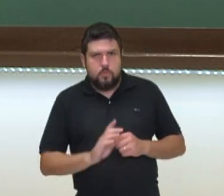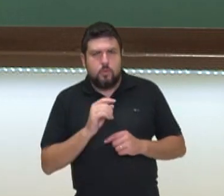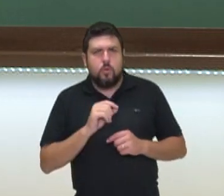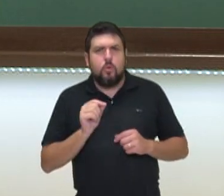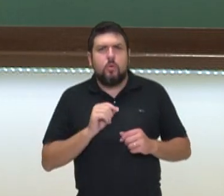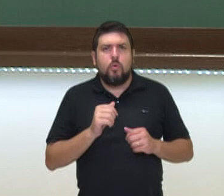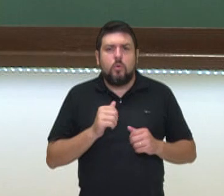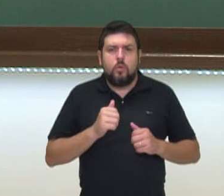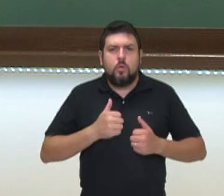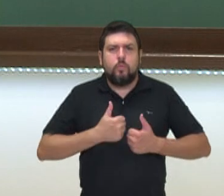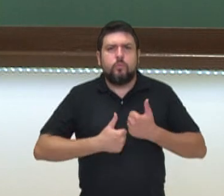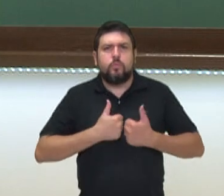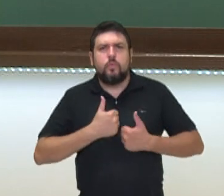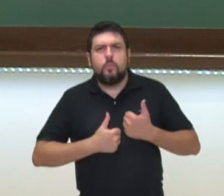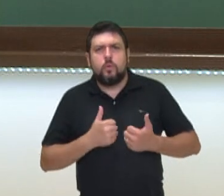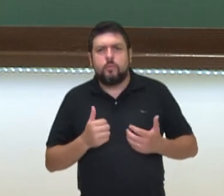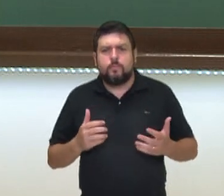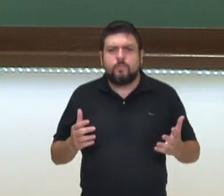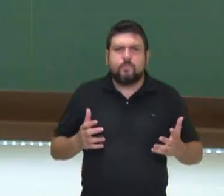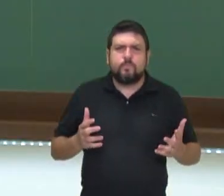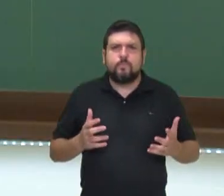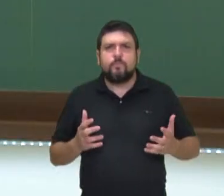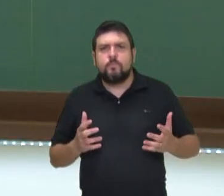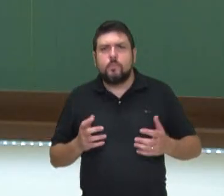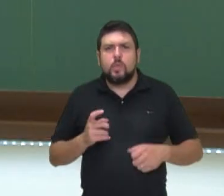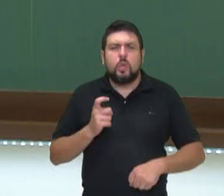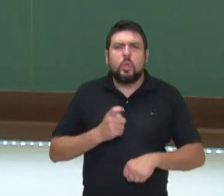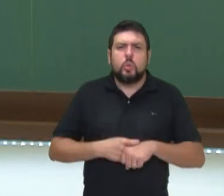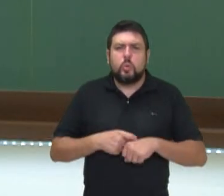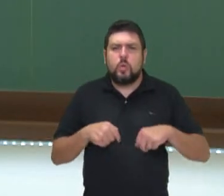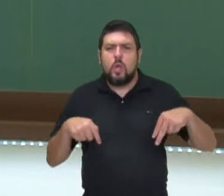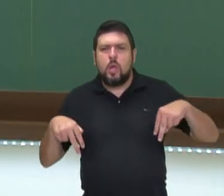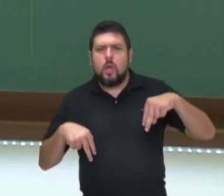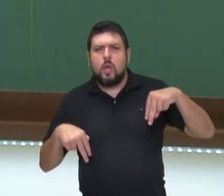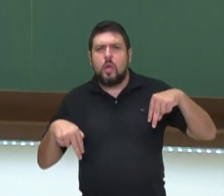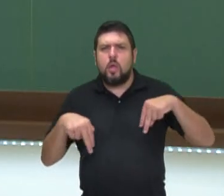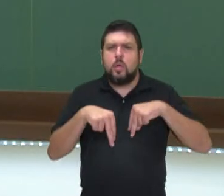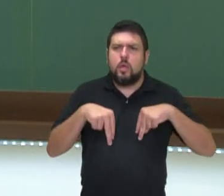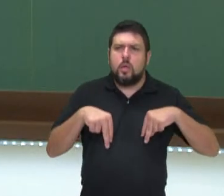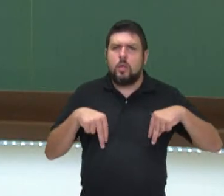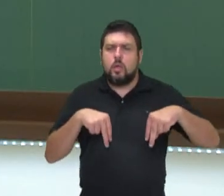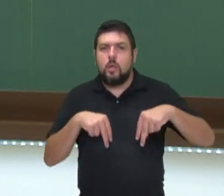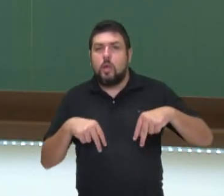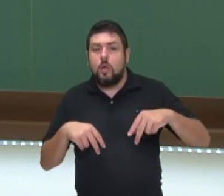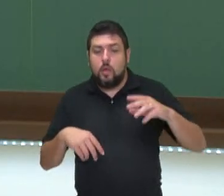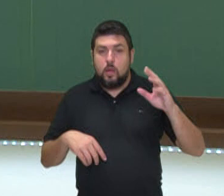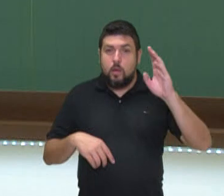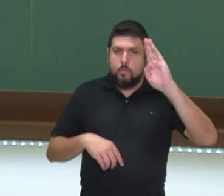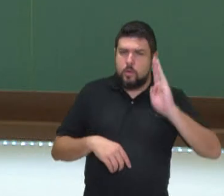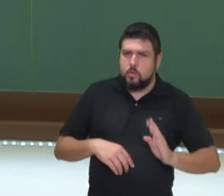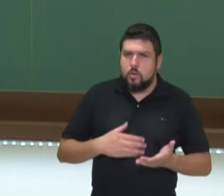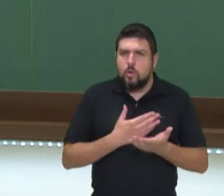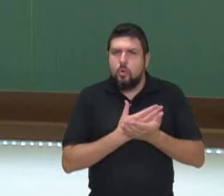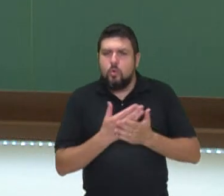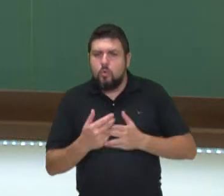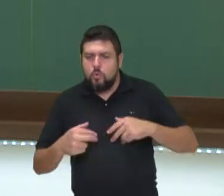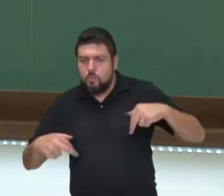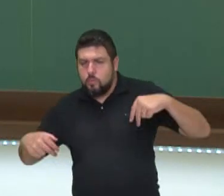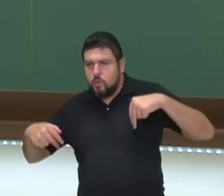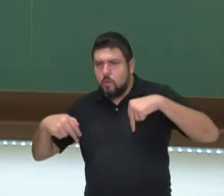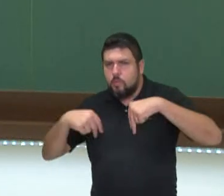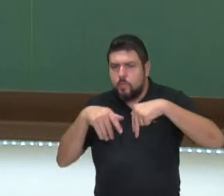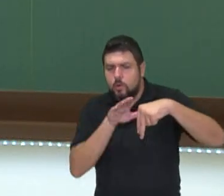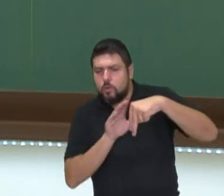meio duro, né? Quando chegou nos brasileiros, começaram a fazer, né, as fintas, né? Aquele